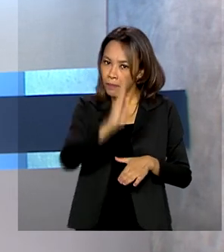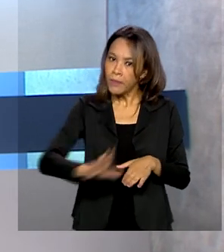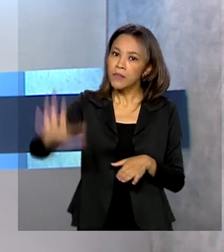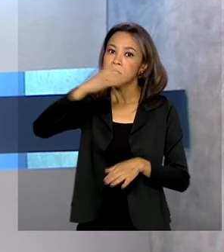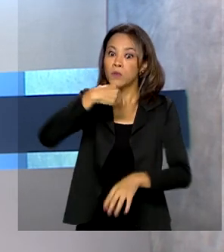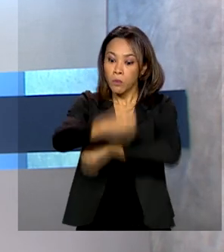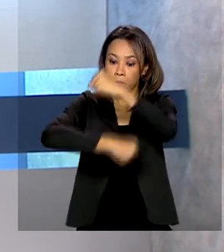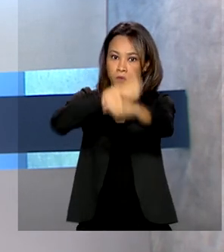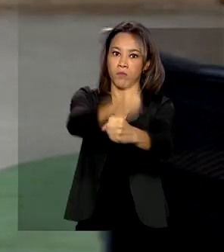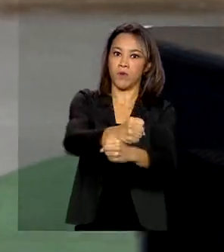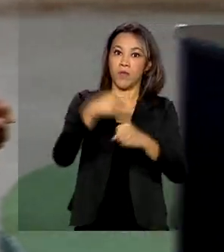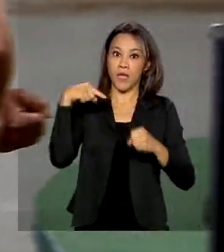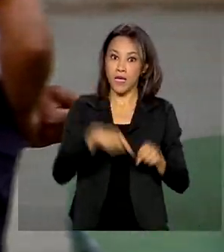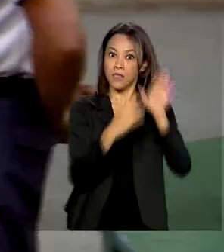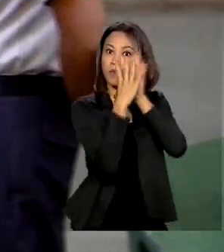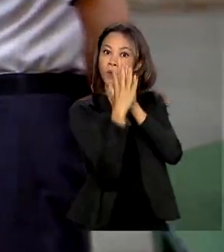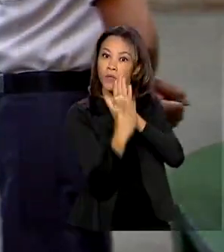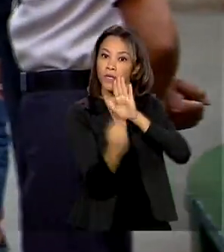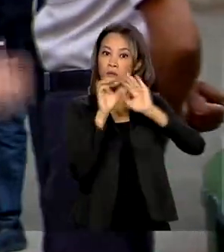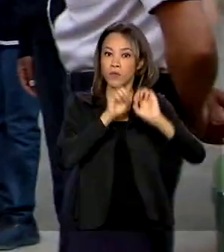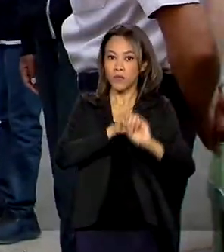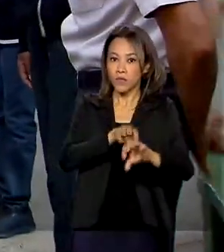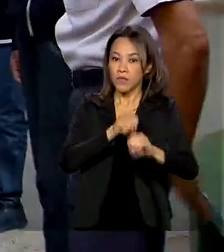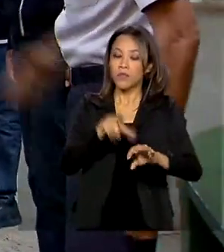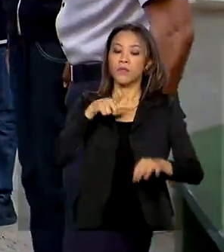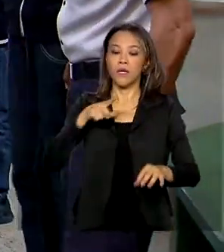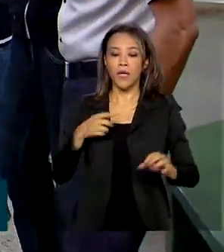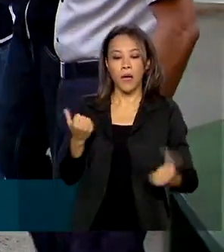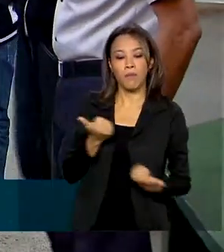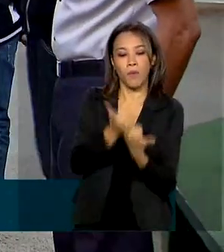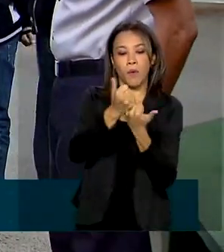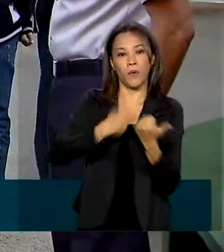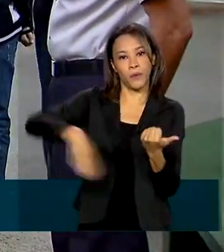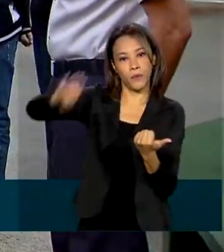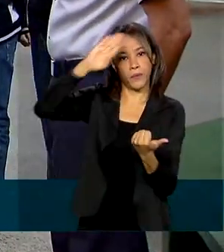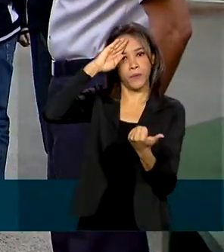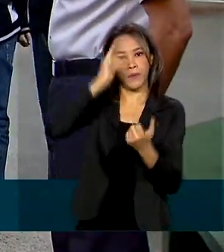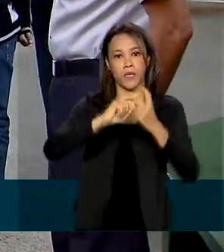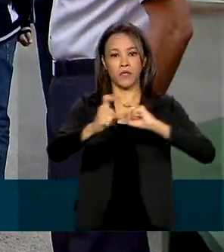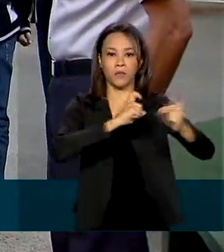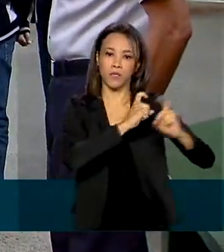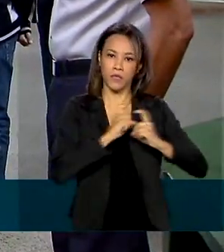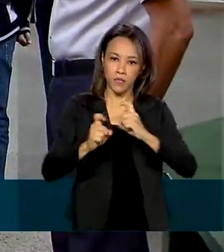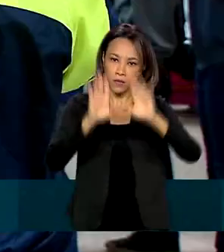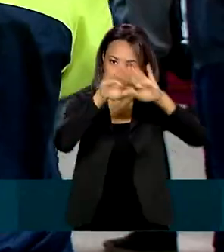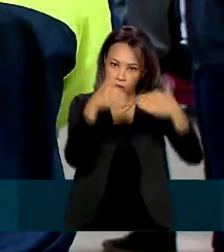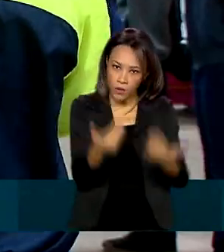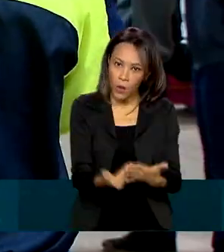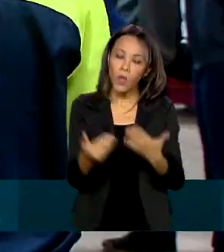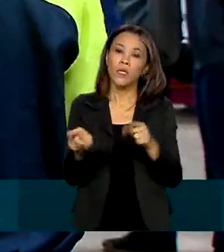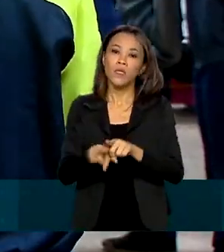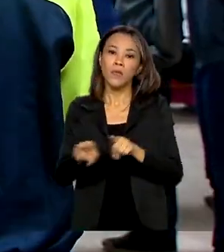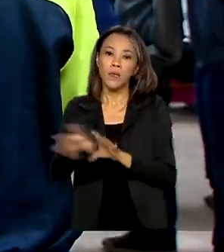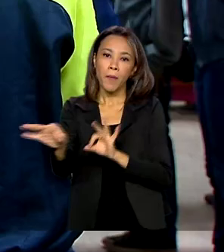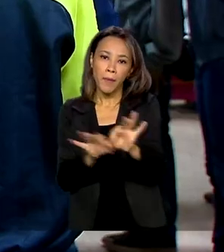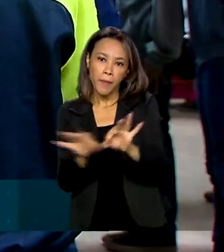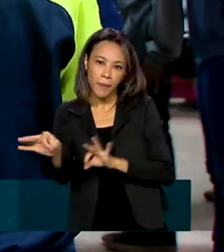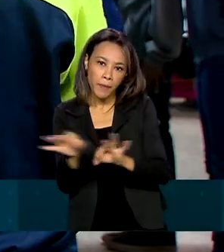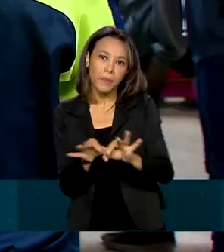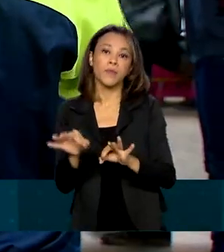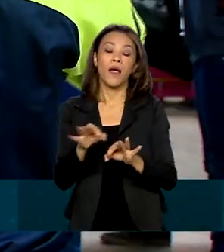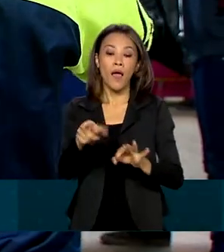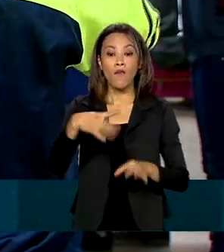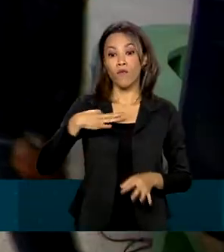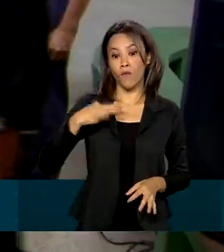vem esse modelo conta com apoio de militares na gestão escolar e Educacional a Adesão da escola é